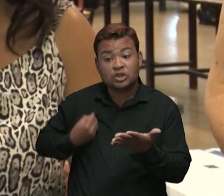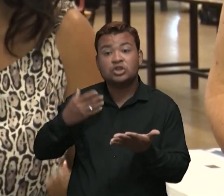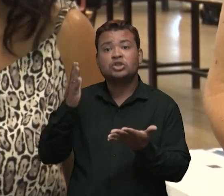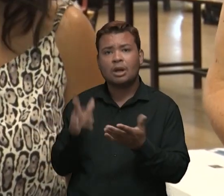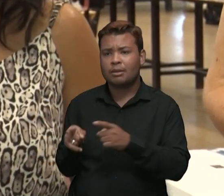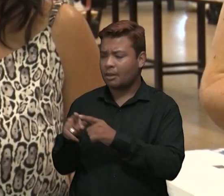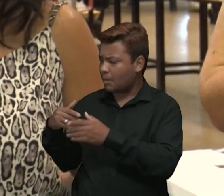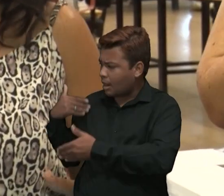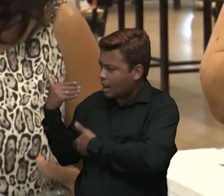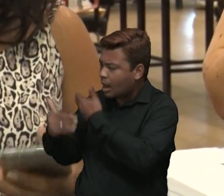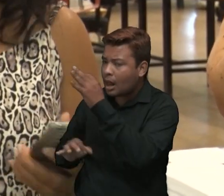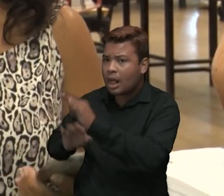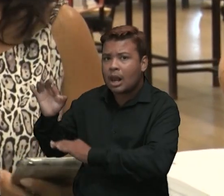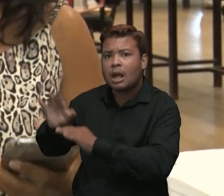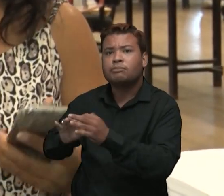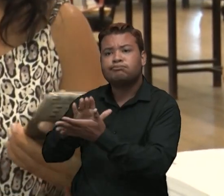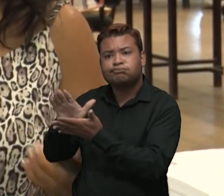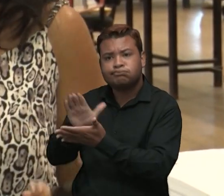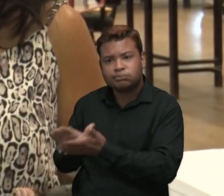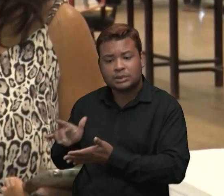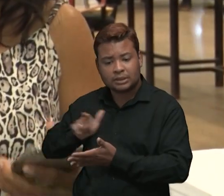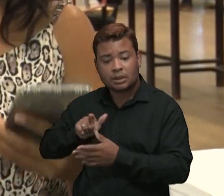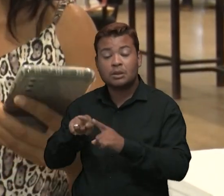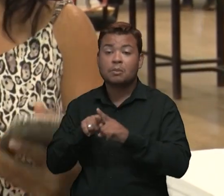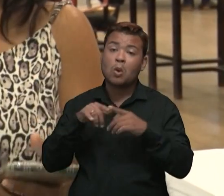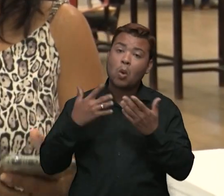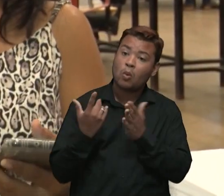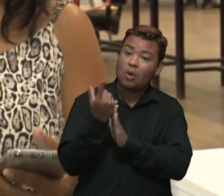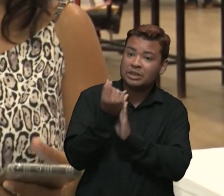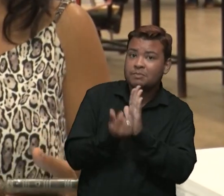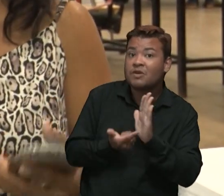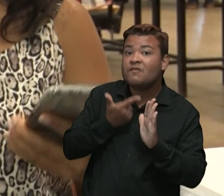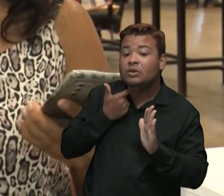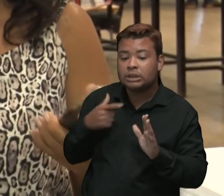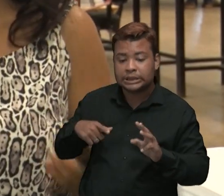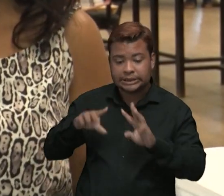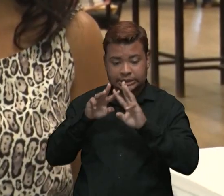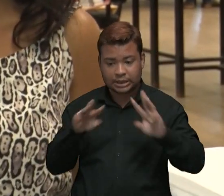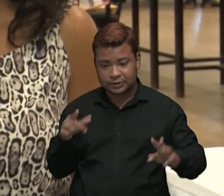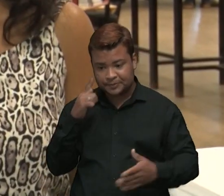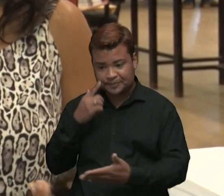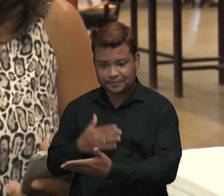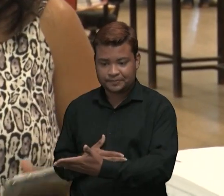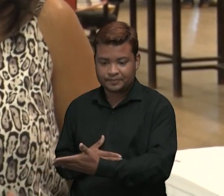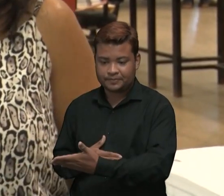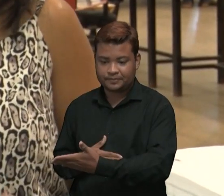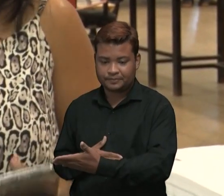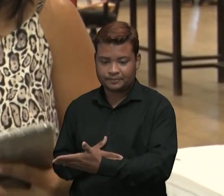ainda estão por vir, ou quer fazer seu orçamento, entra lá no site